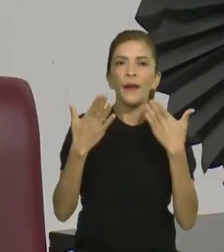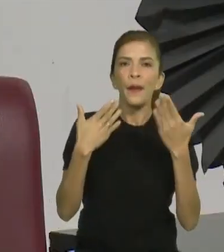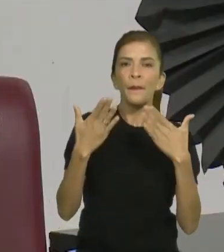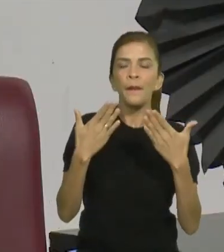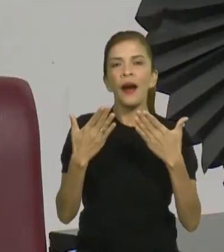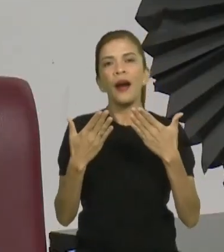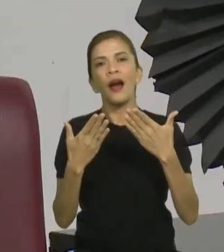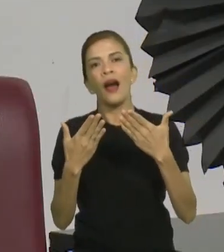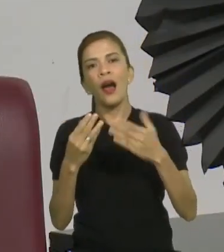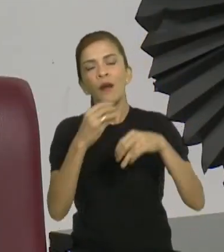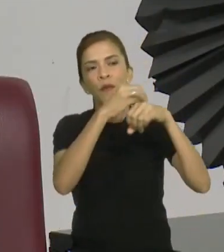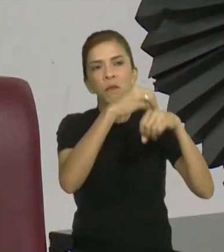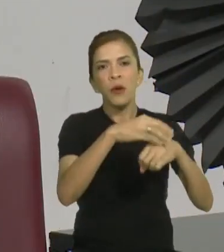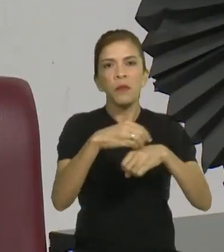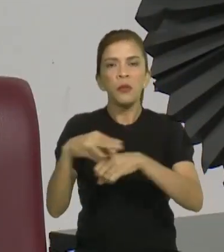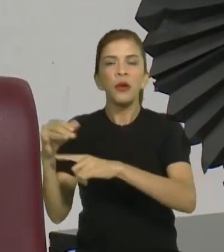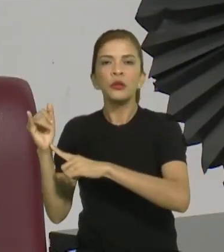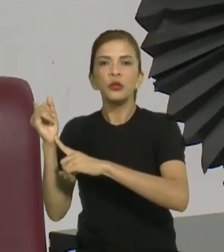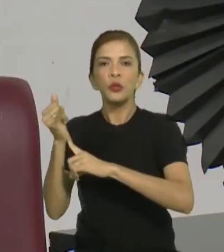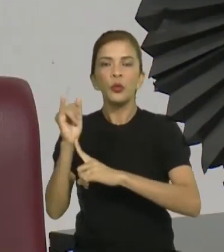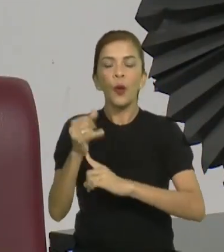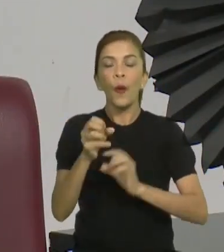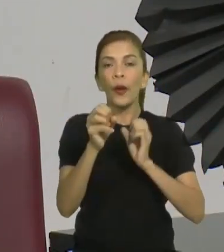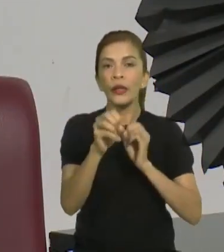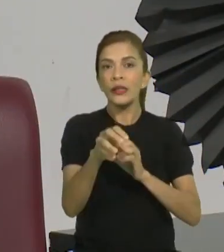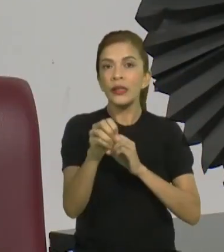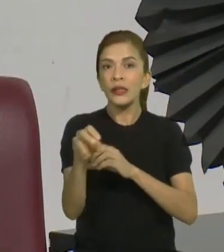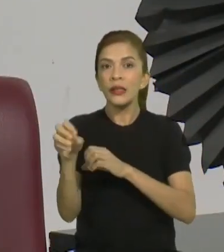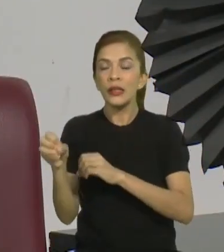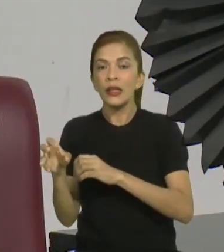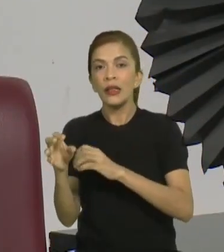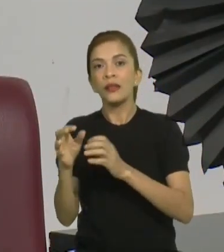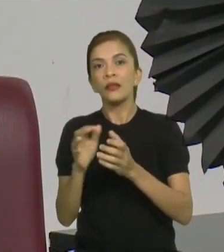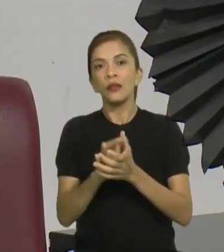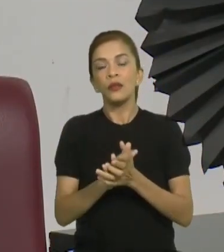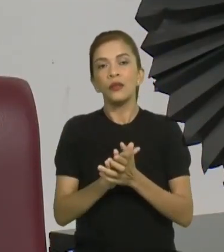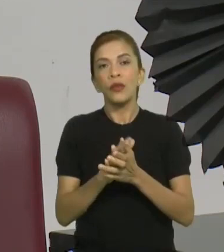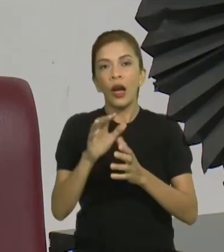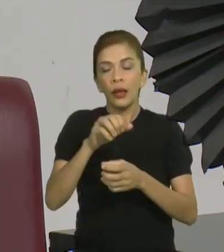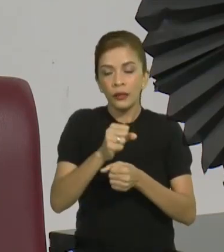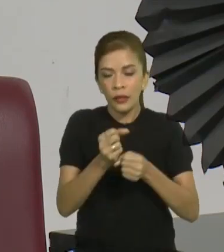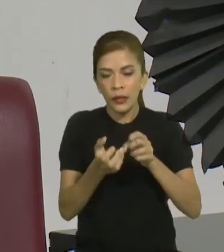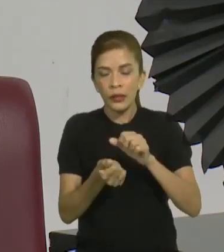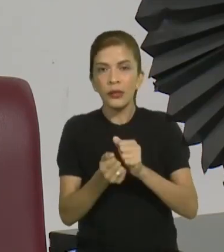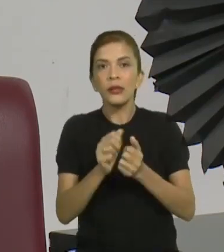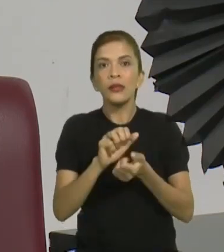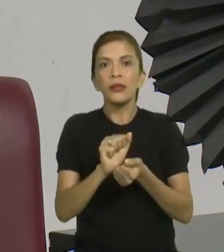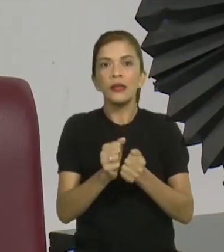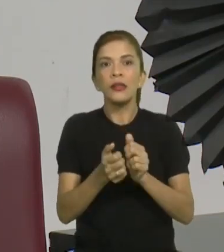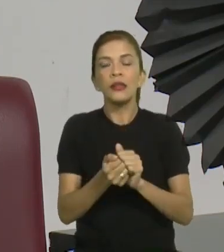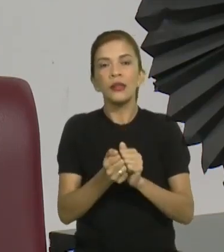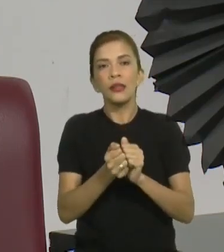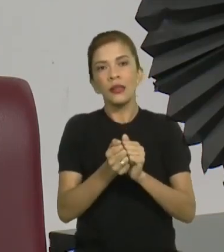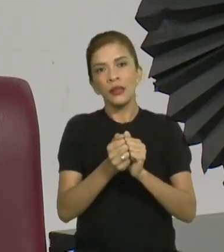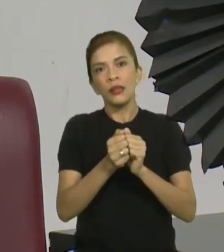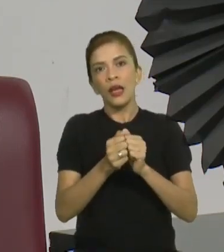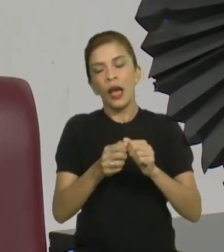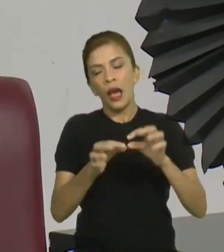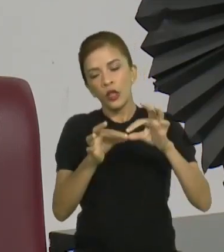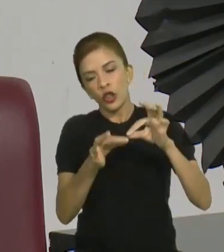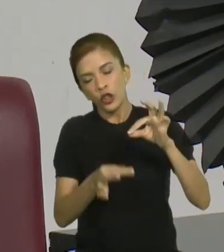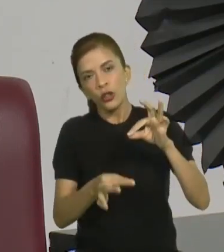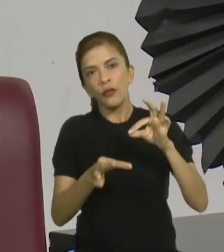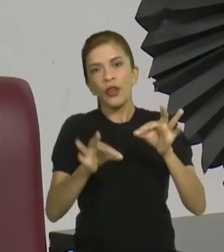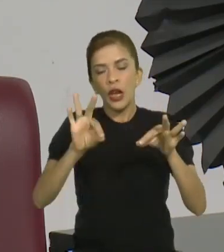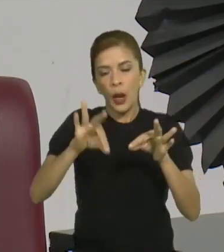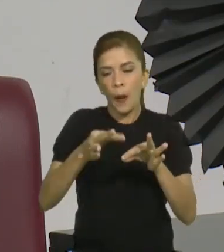boi e ensinava o artesanato. Ensinava a fazer um chaveiro, ensinava a bordar,